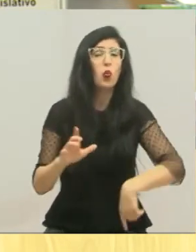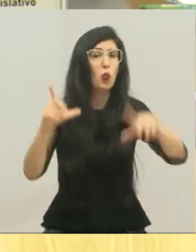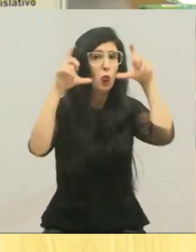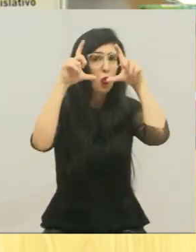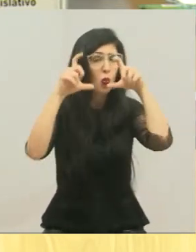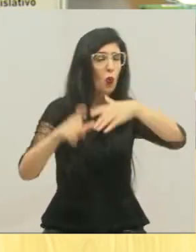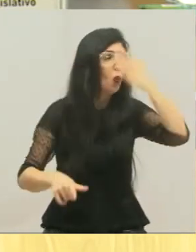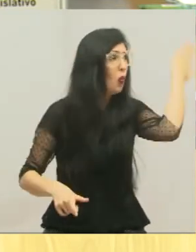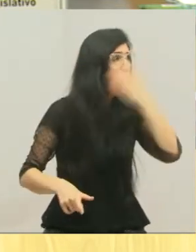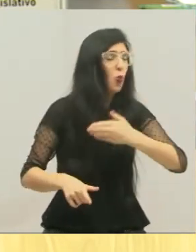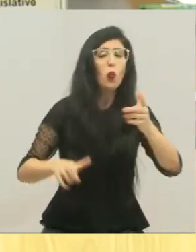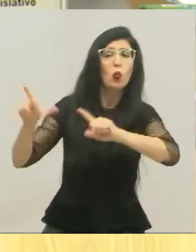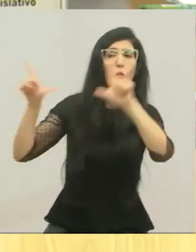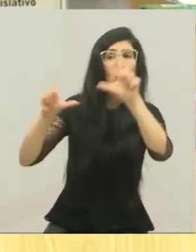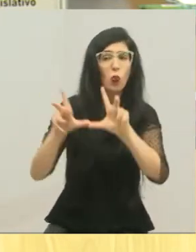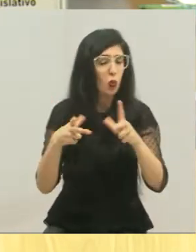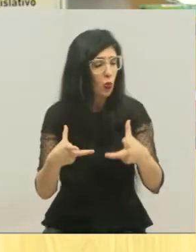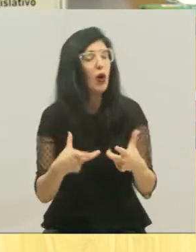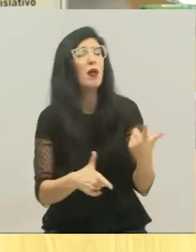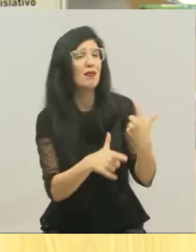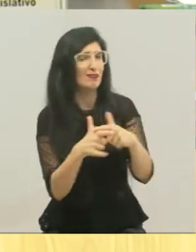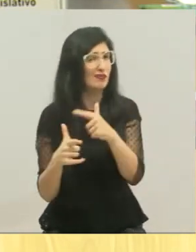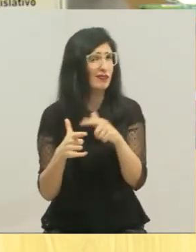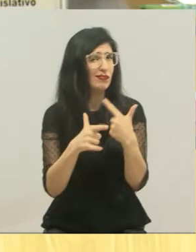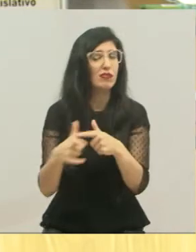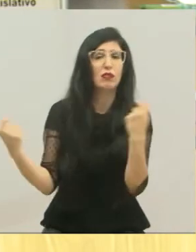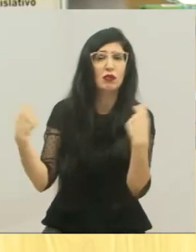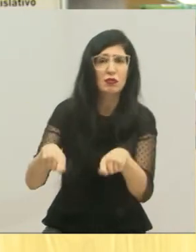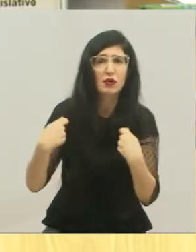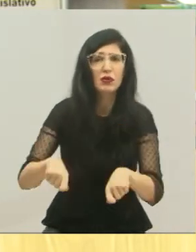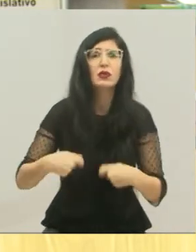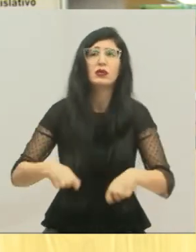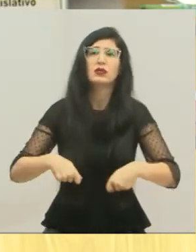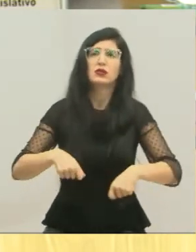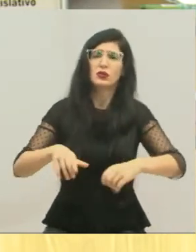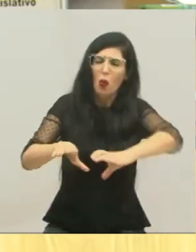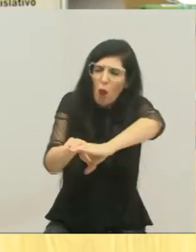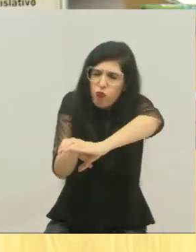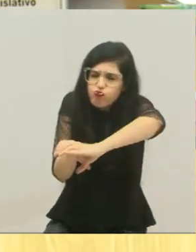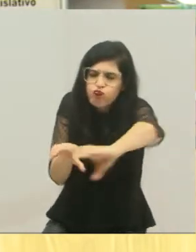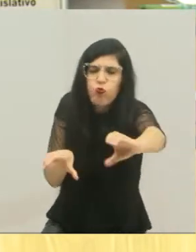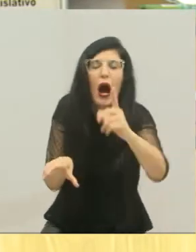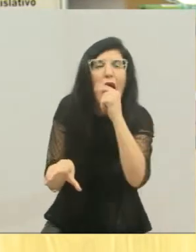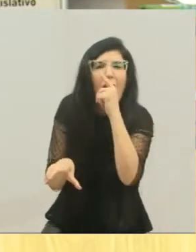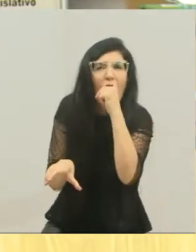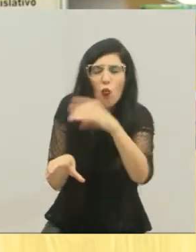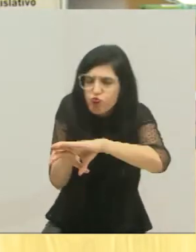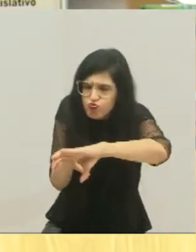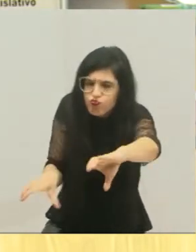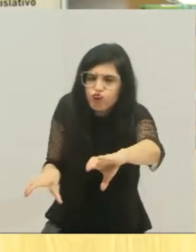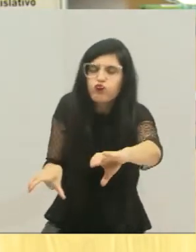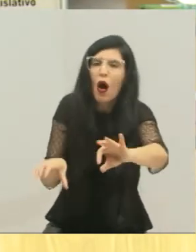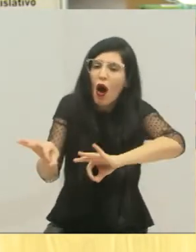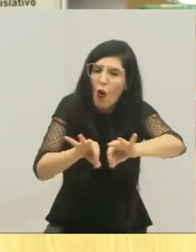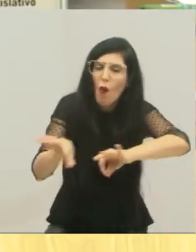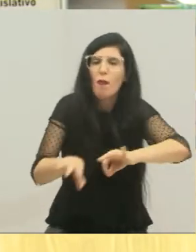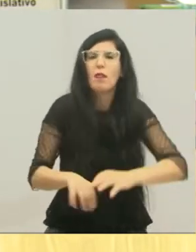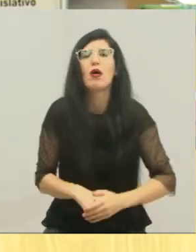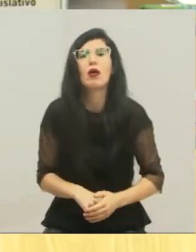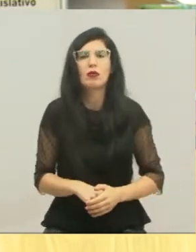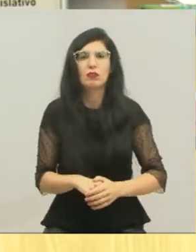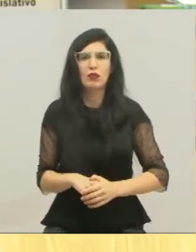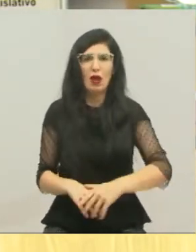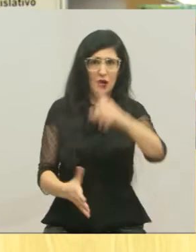Câmara, referentes ao problema, que é preciso colocar uma tubulação para resolvê-lo, e que já estamos em 2020 e nenhuma providência